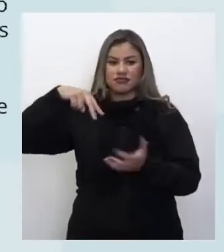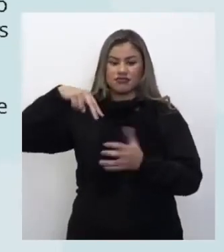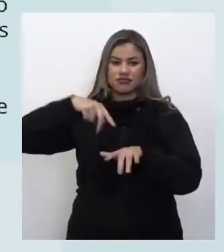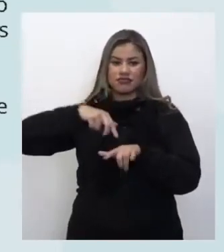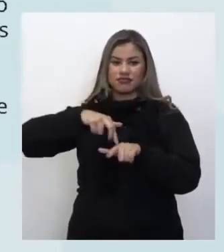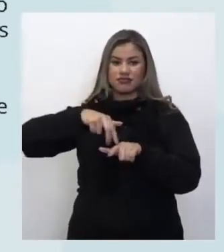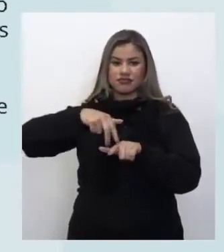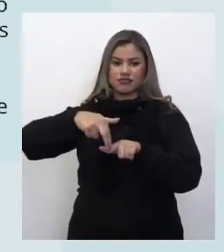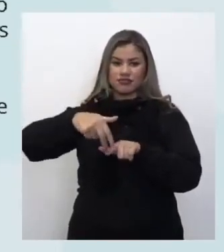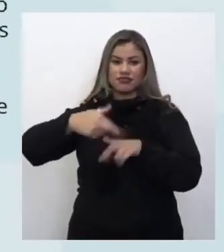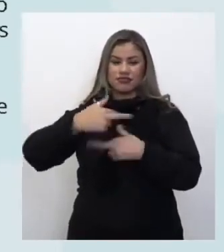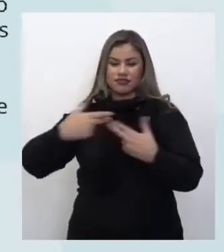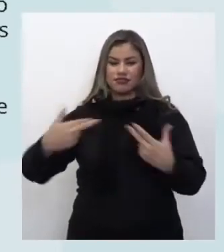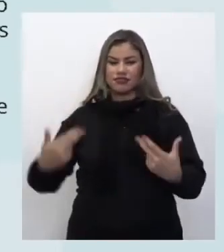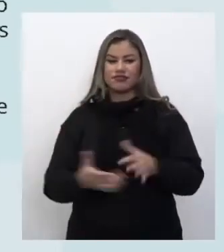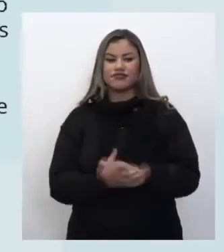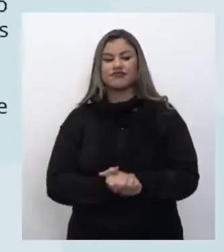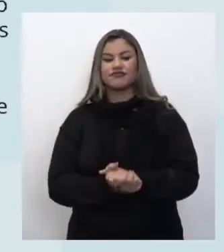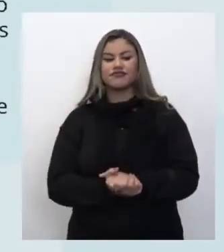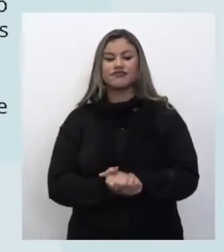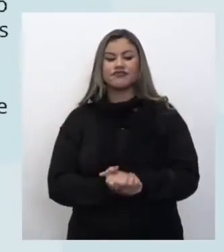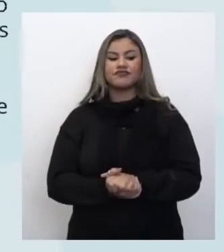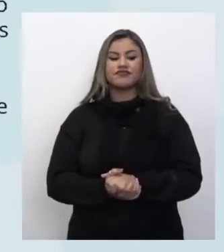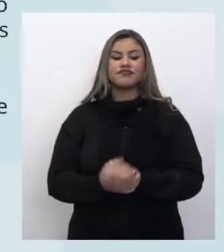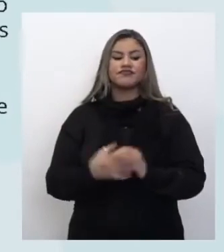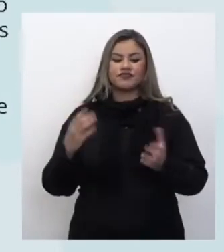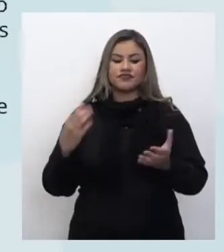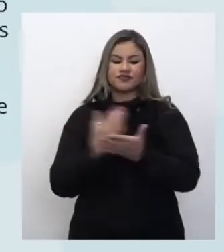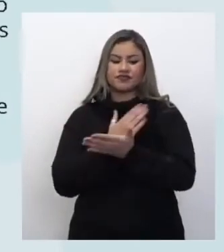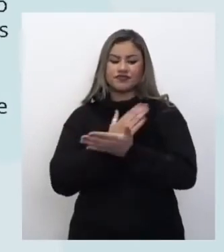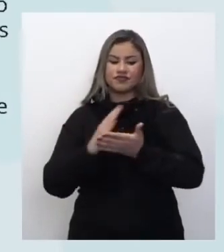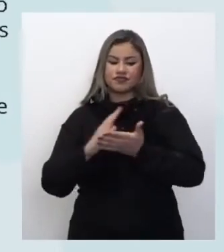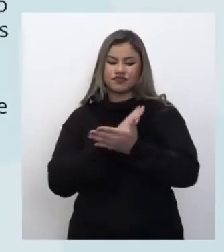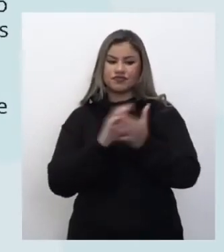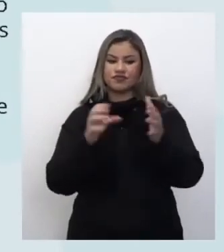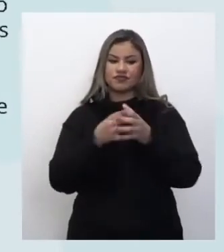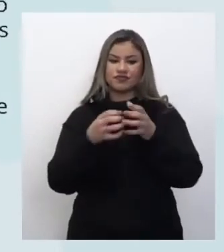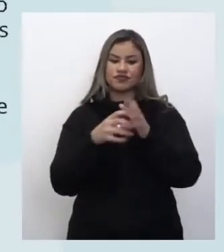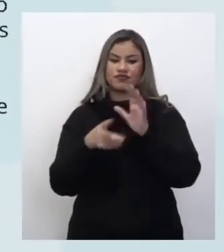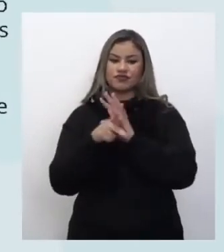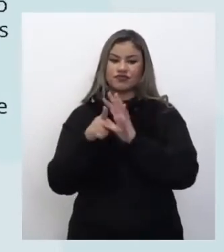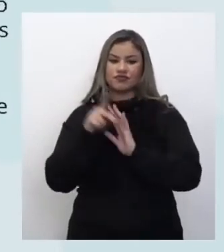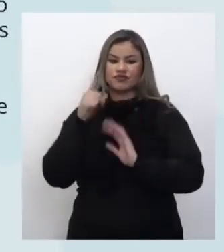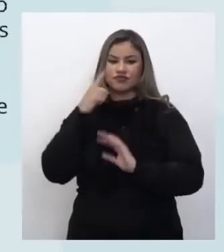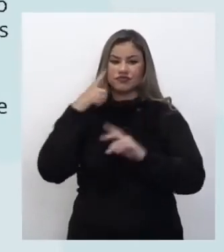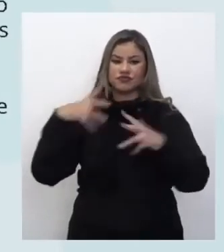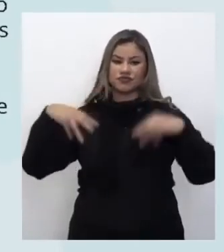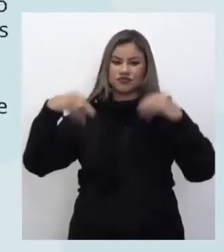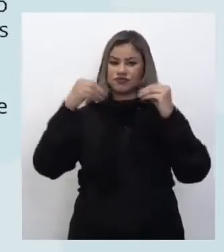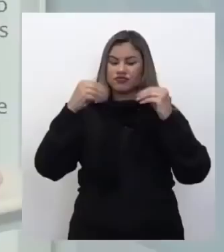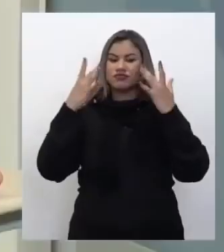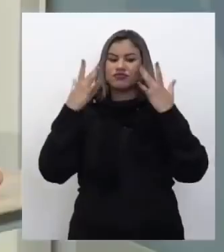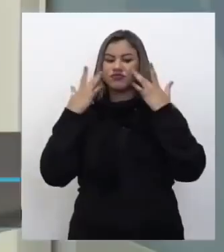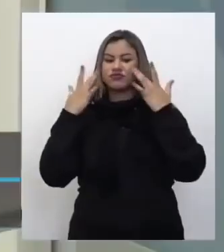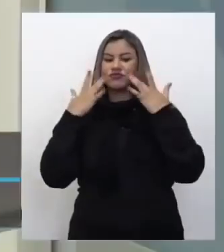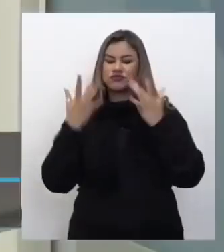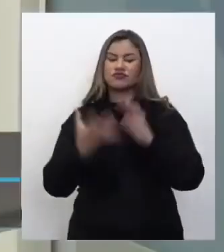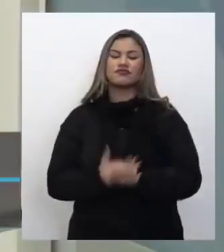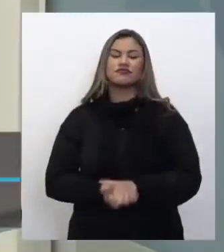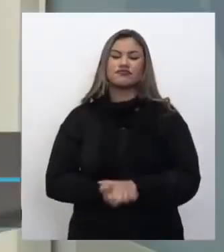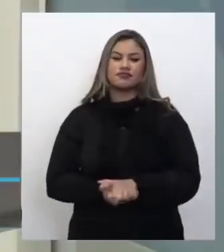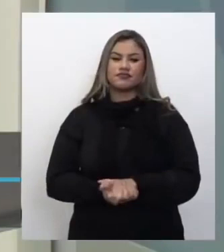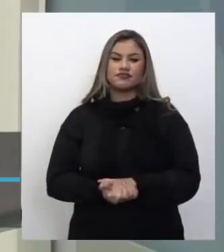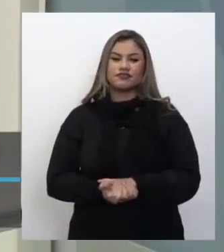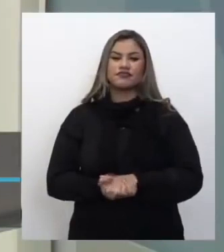alguns grupos teatrais. Nós falamos sobre o Nau de Ícaro, Acrobático Fratelli, Circo de Soleil e Circo Imperial da China.